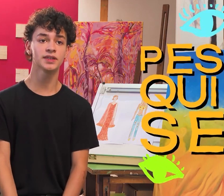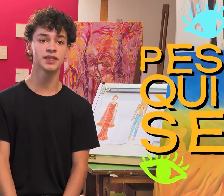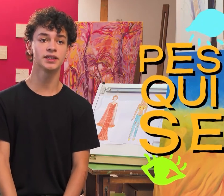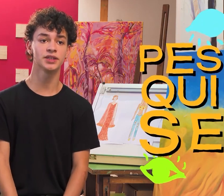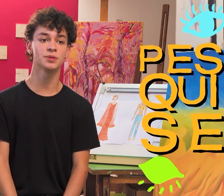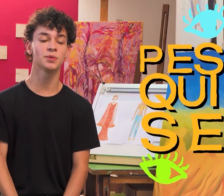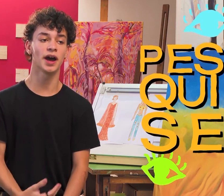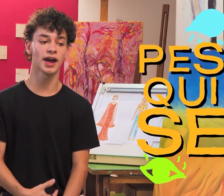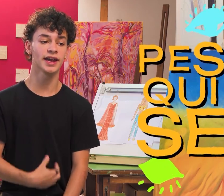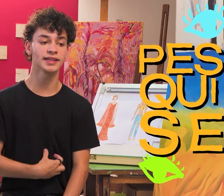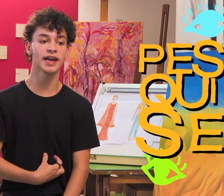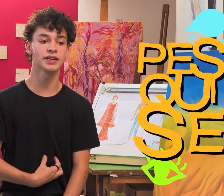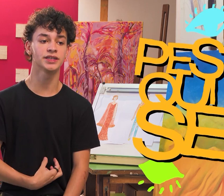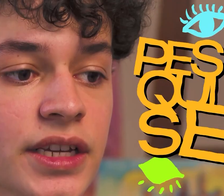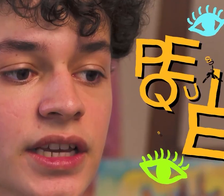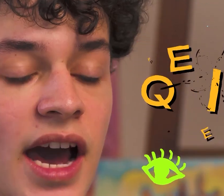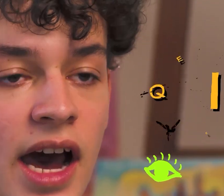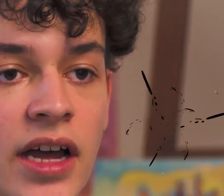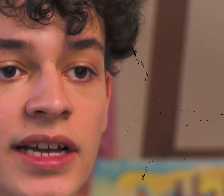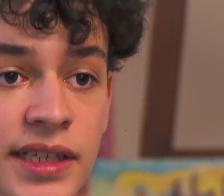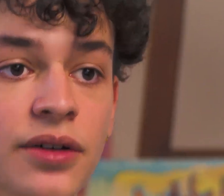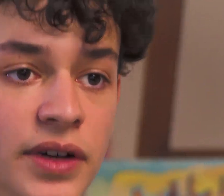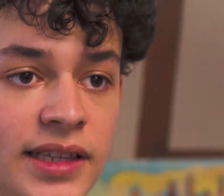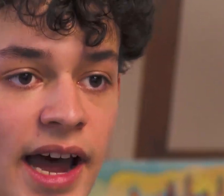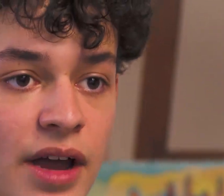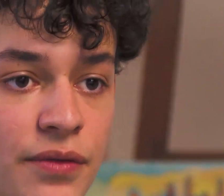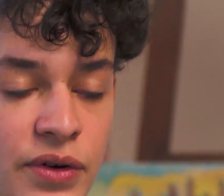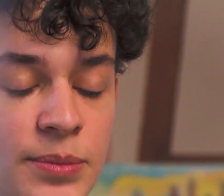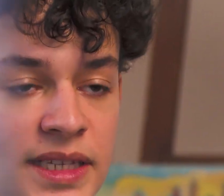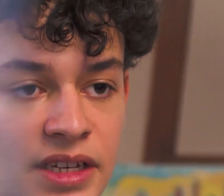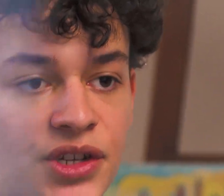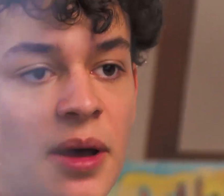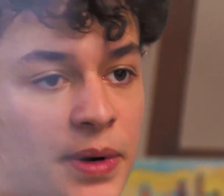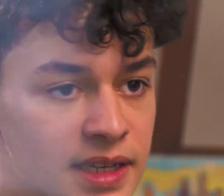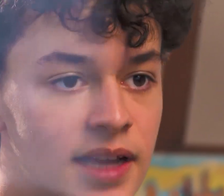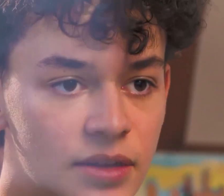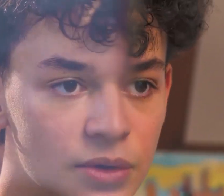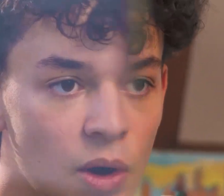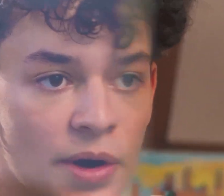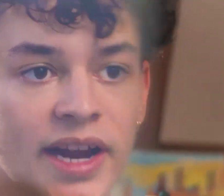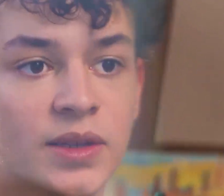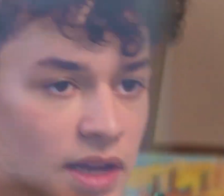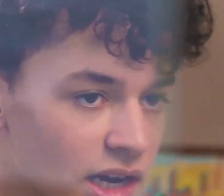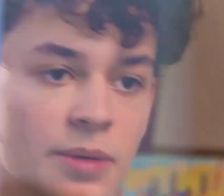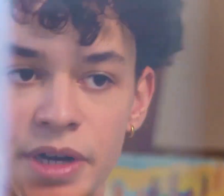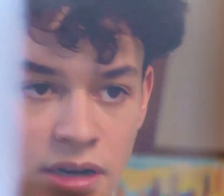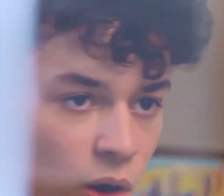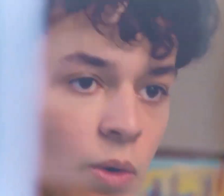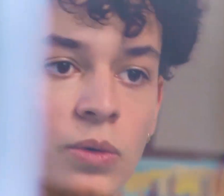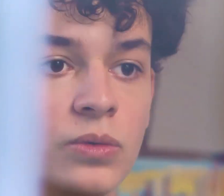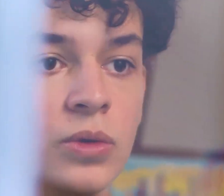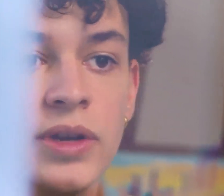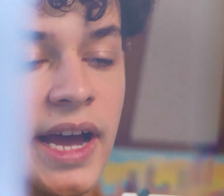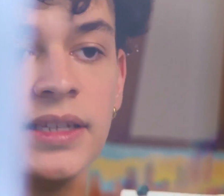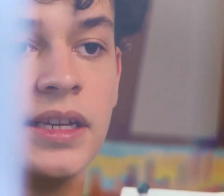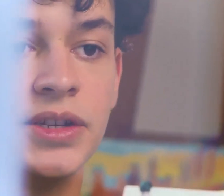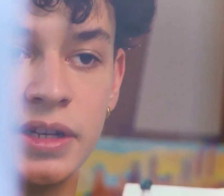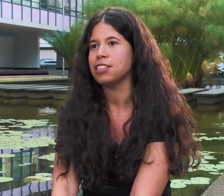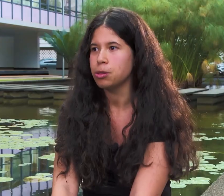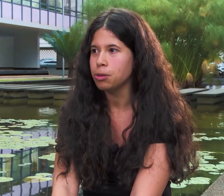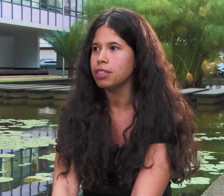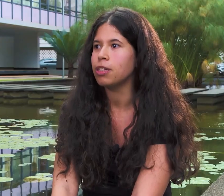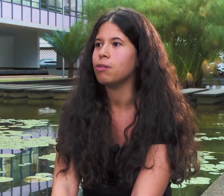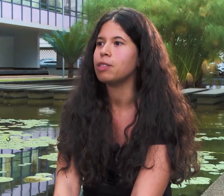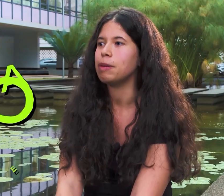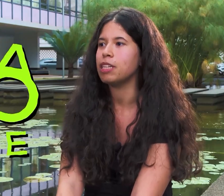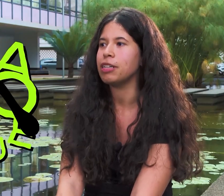e é bom você ter tipo a ideia de que a Se eu votar eu vou me sentir representado no congresso na Câmara ou no lugar que